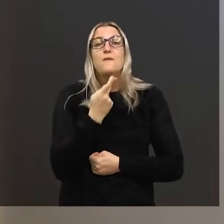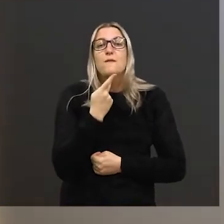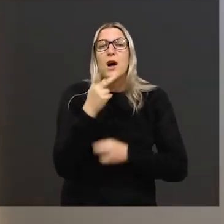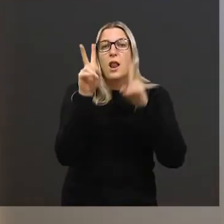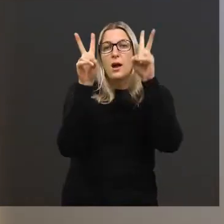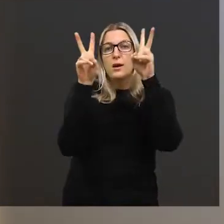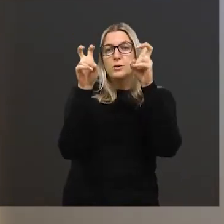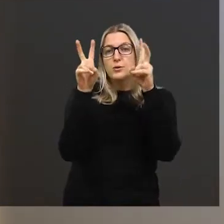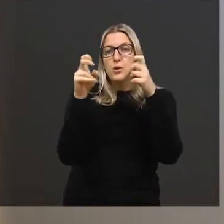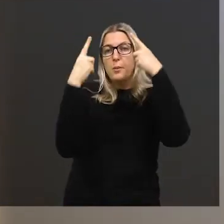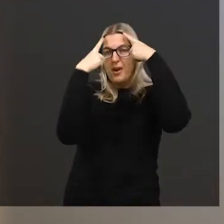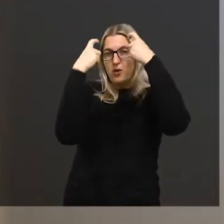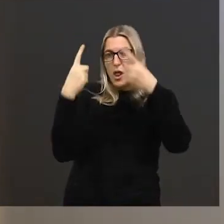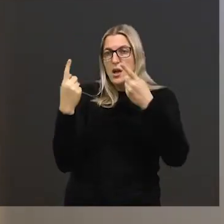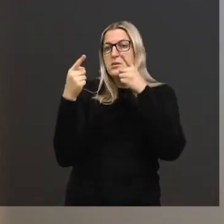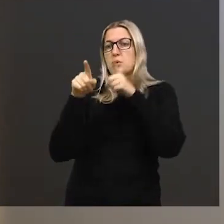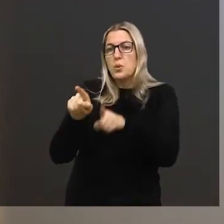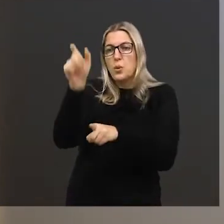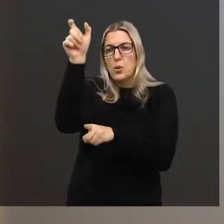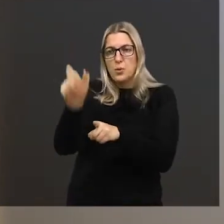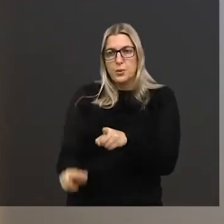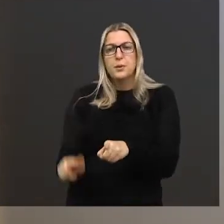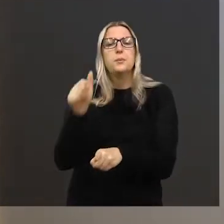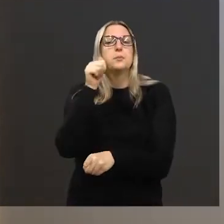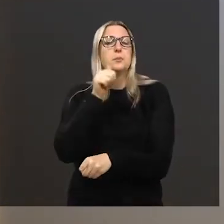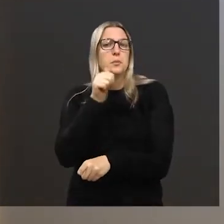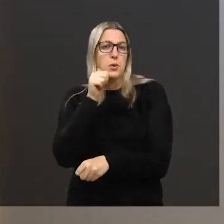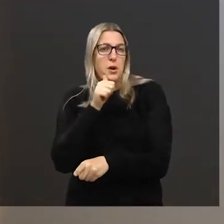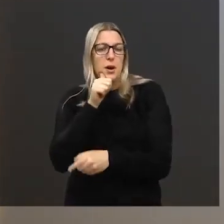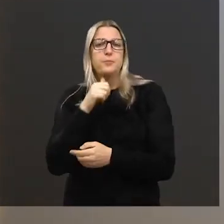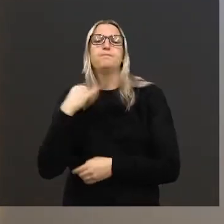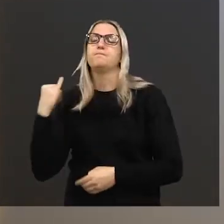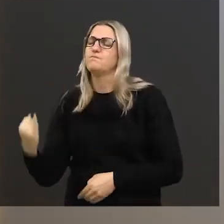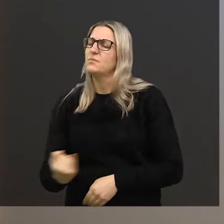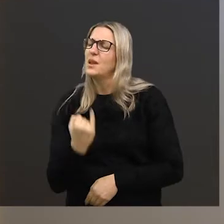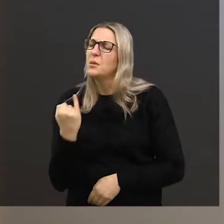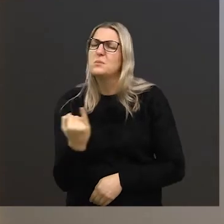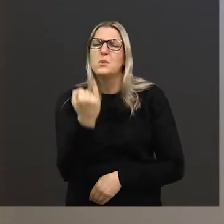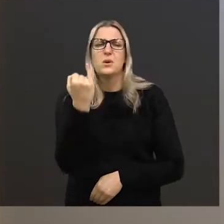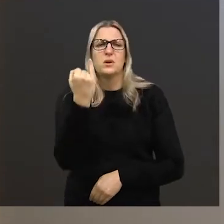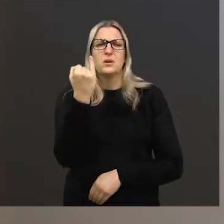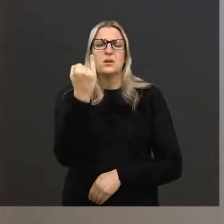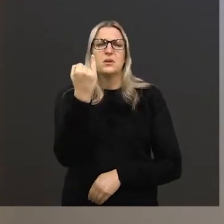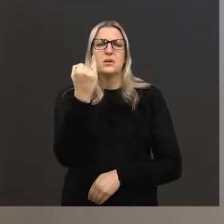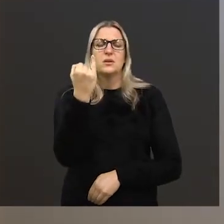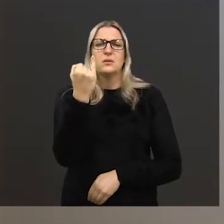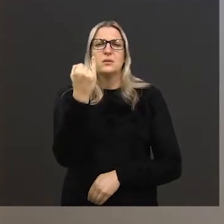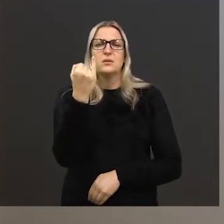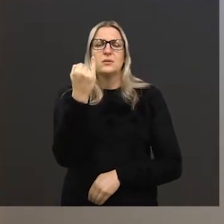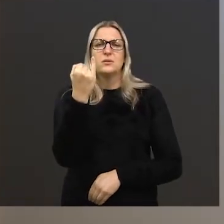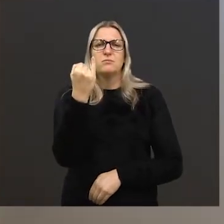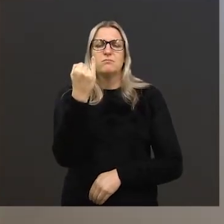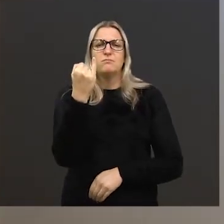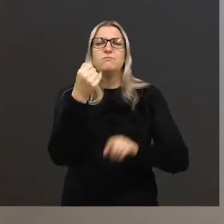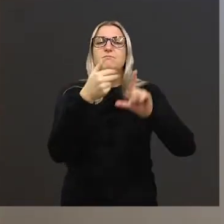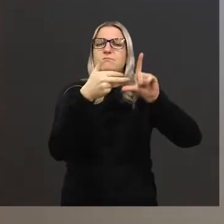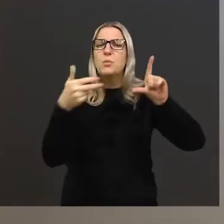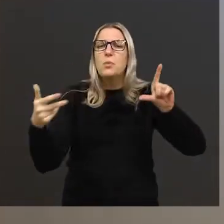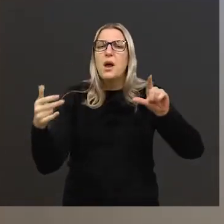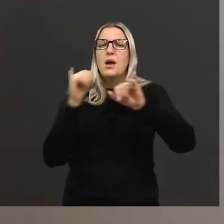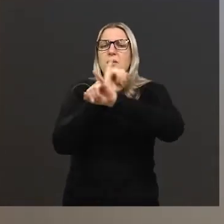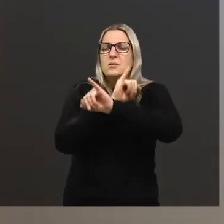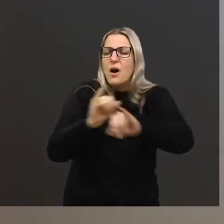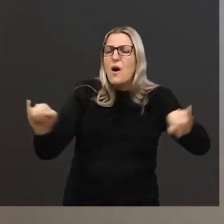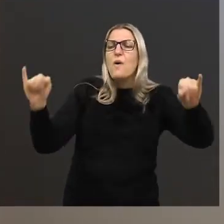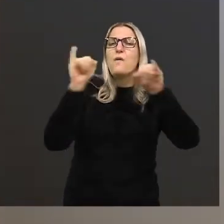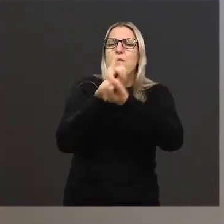a gente fale sobre a violência de gênero, sobre a violência contra a mulher. É importante sim que a imprensa